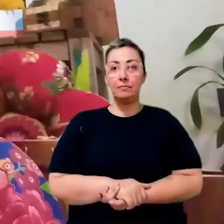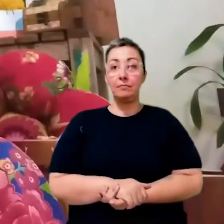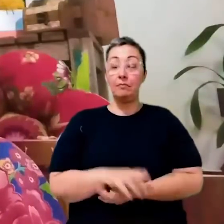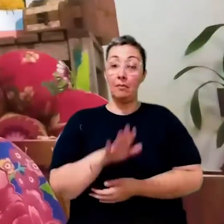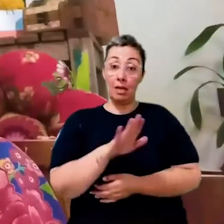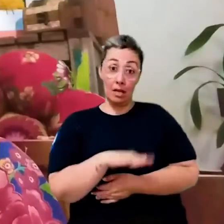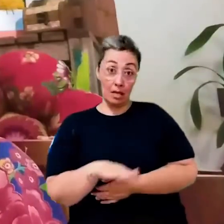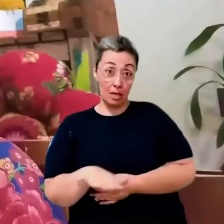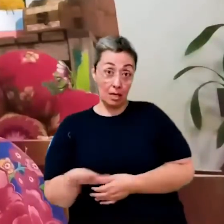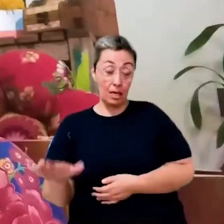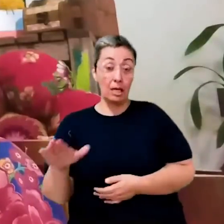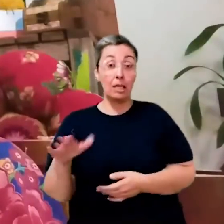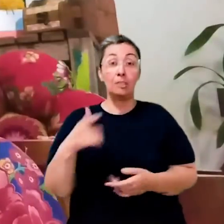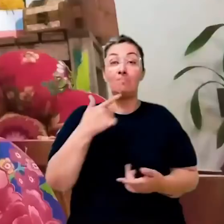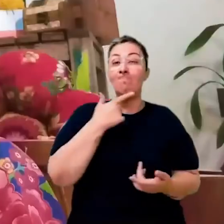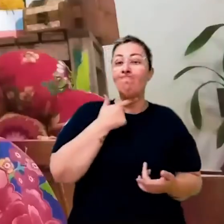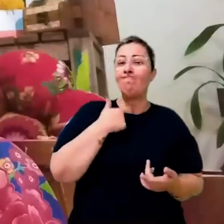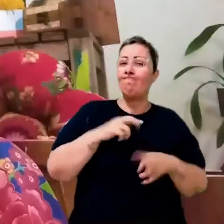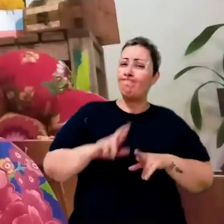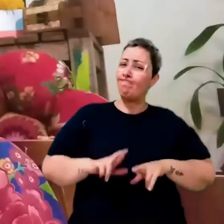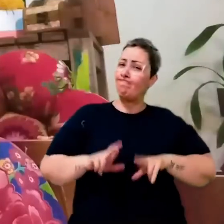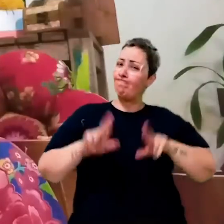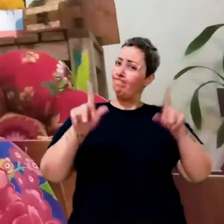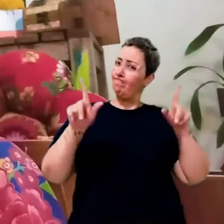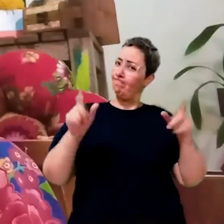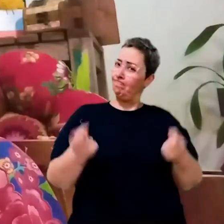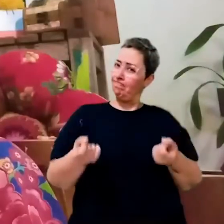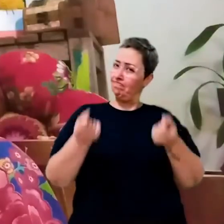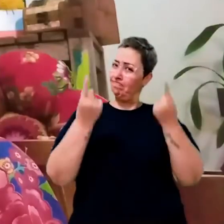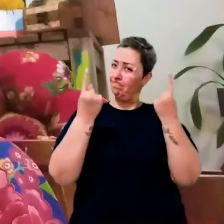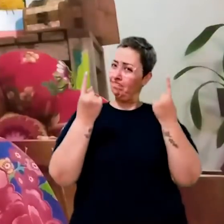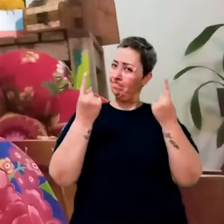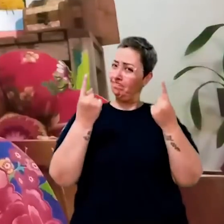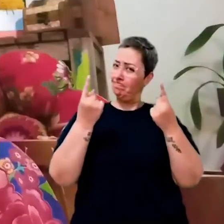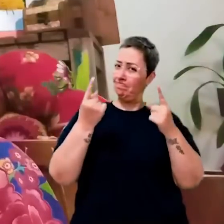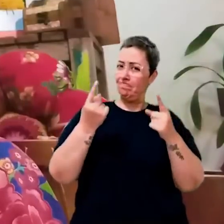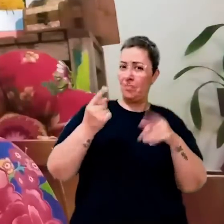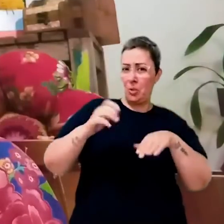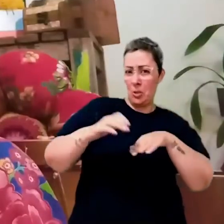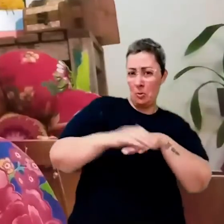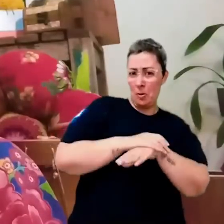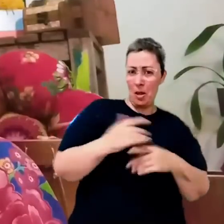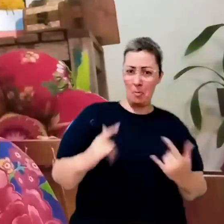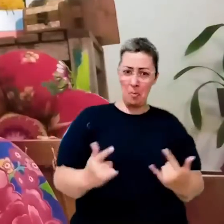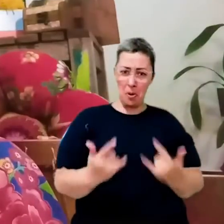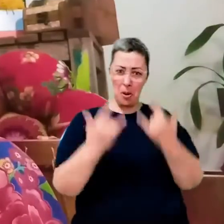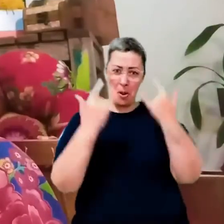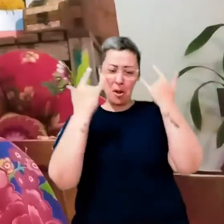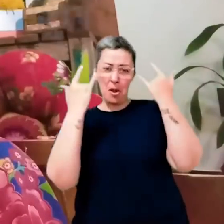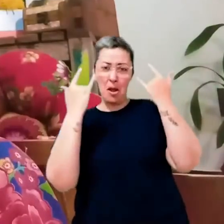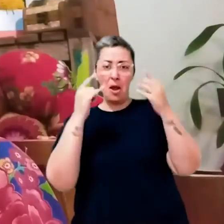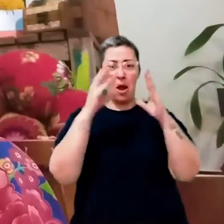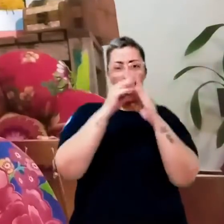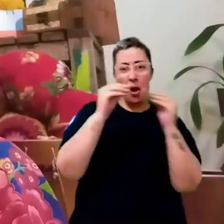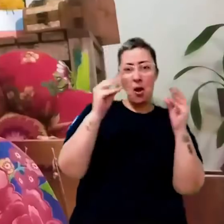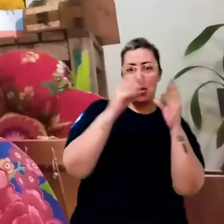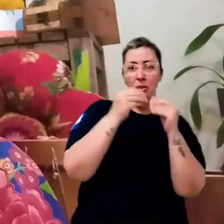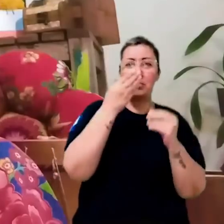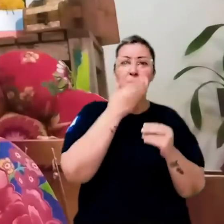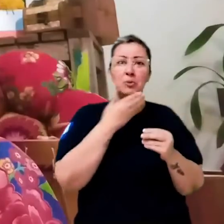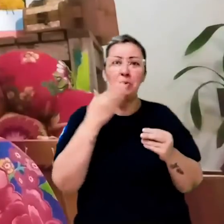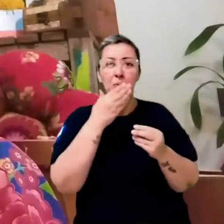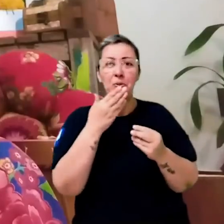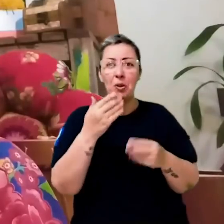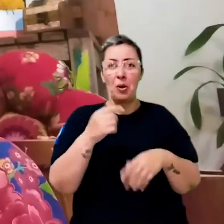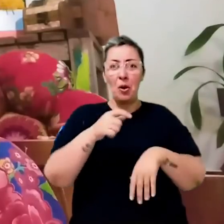As crianças têm desejos estranhos. Ter sapatos brilhantes, comer algodão doce no almoço,